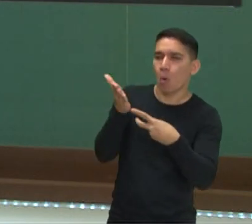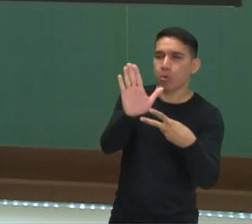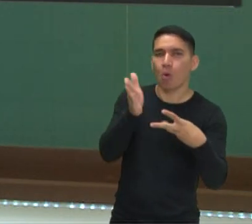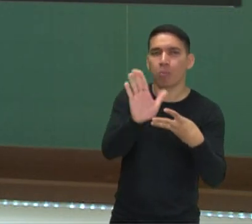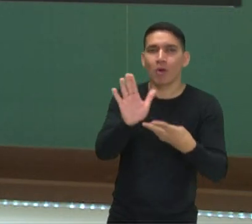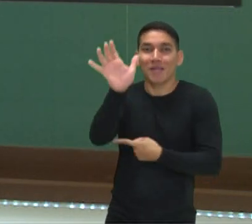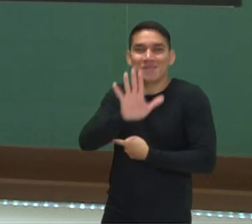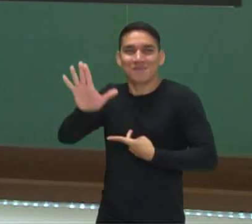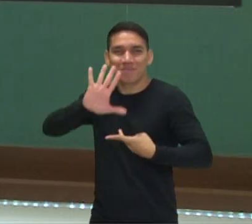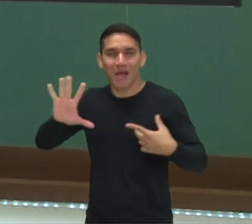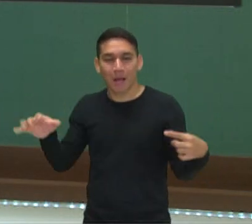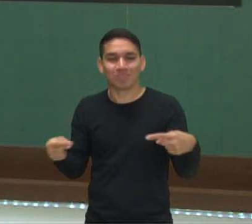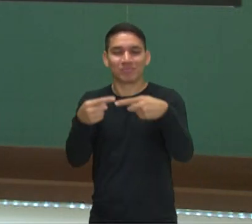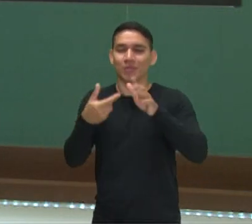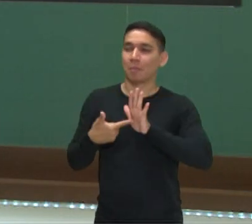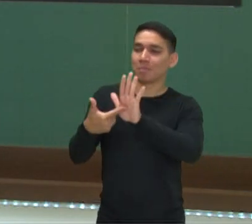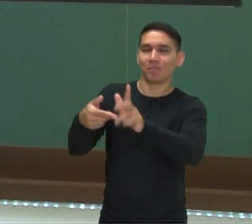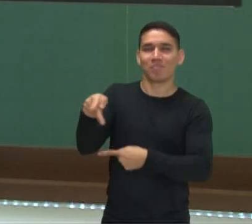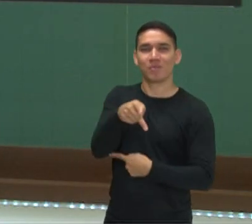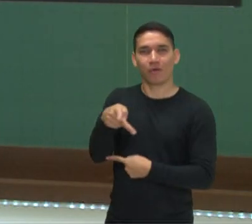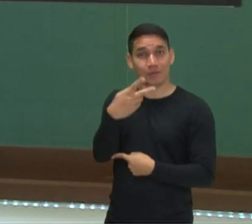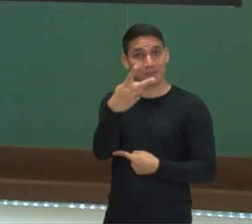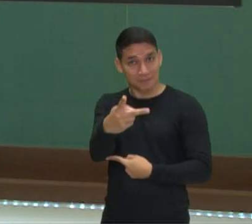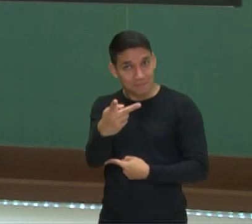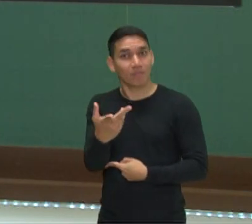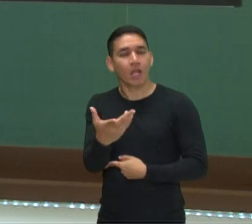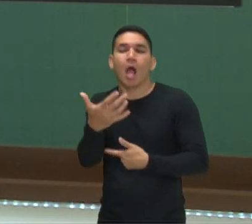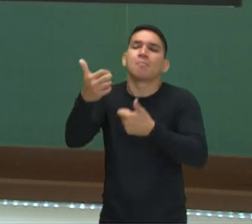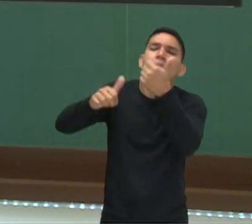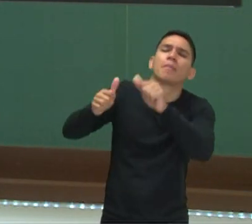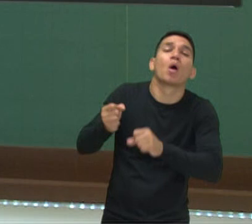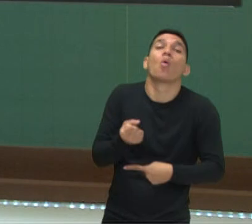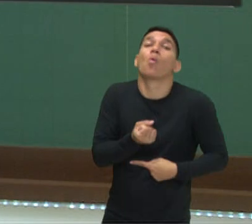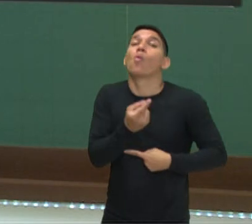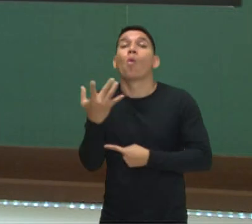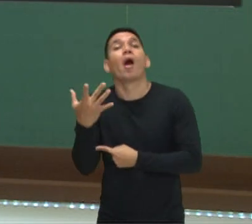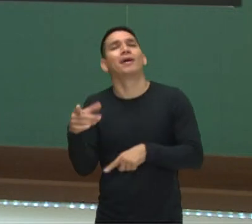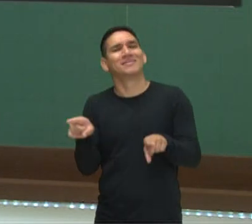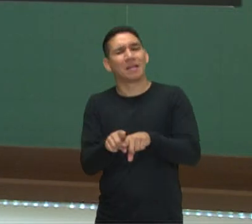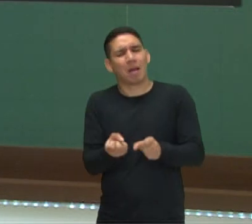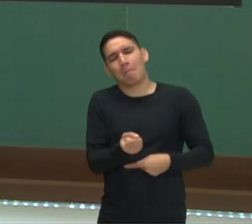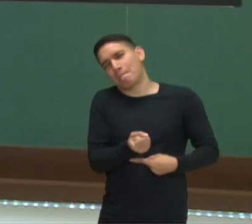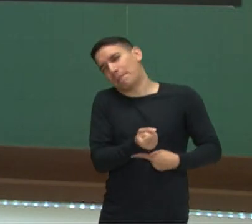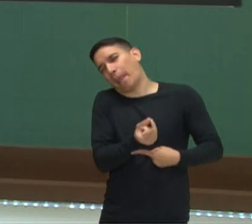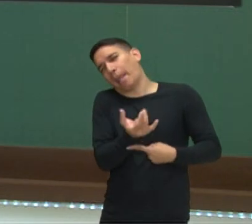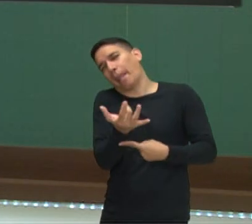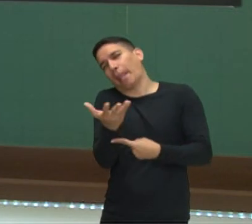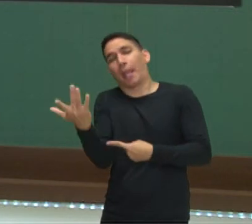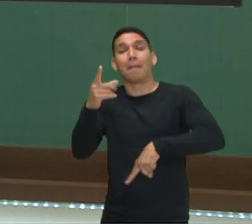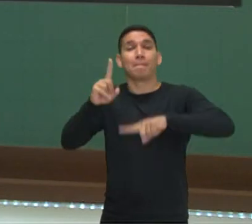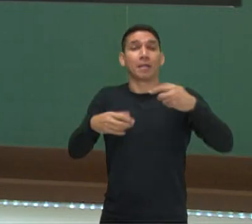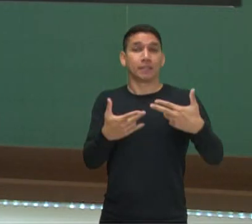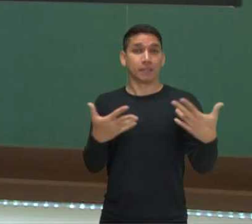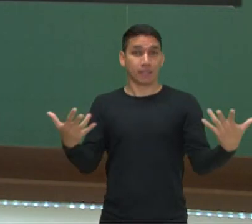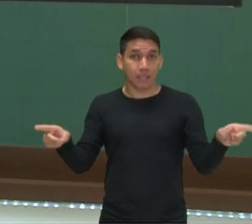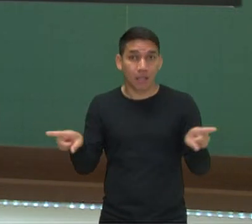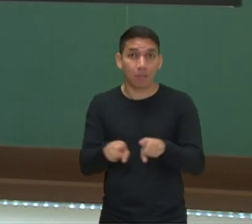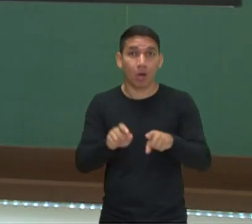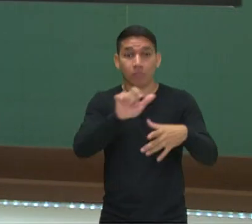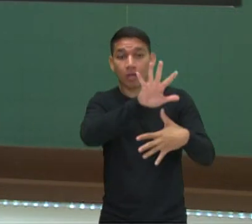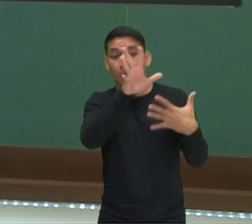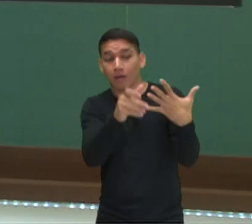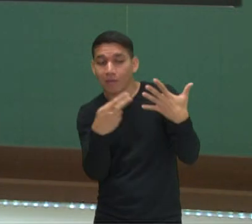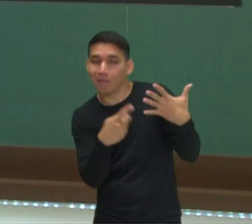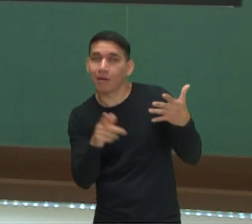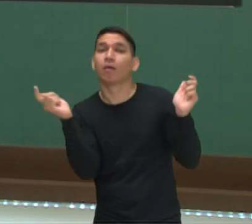um material para encaminhar para o professor de vocês, verificando ali a quantidade, a infinidade de produtos, né, da floresta